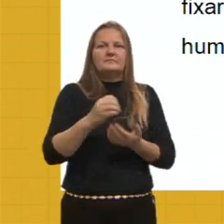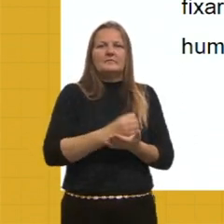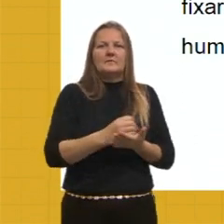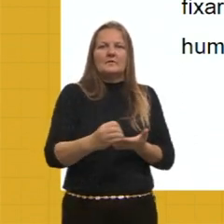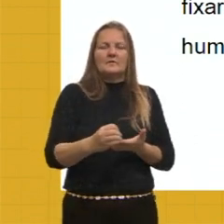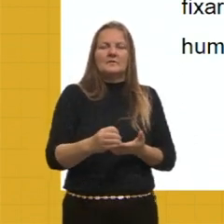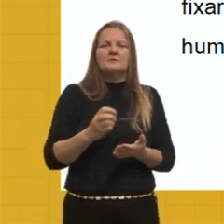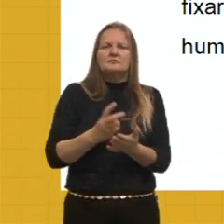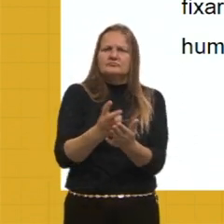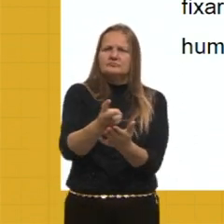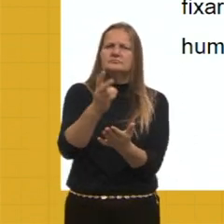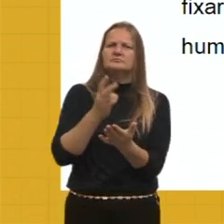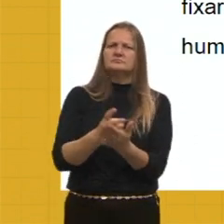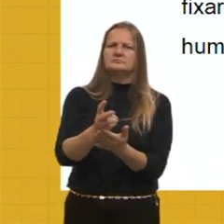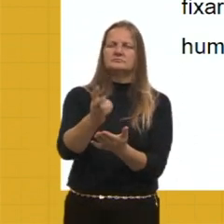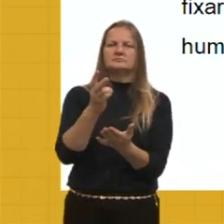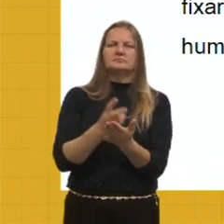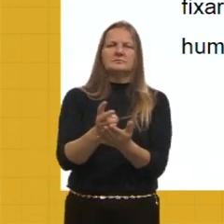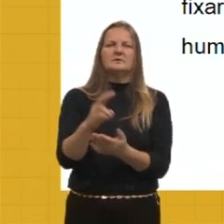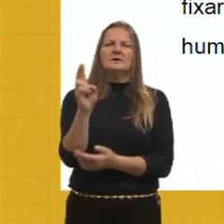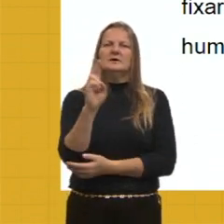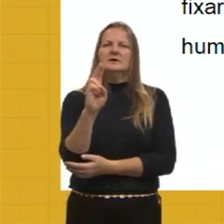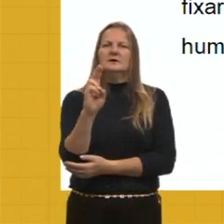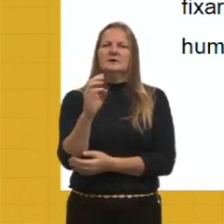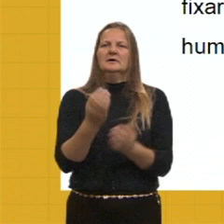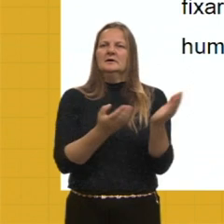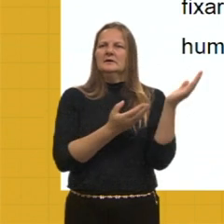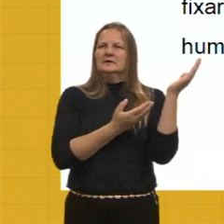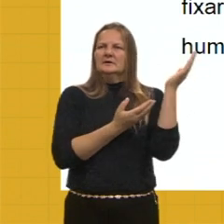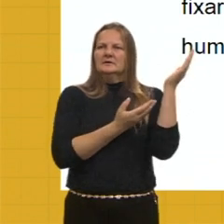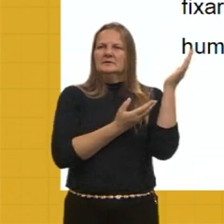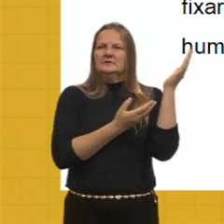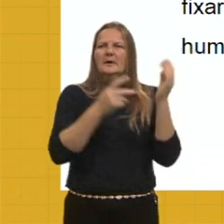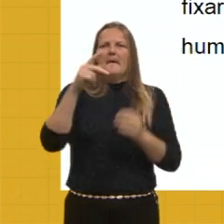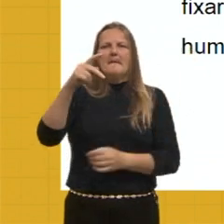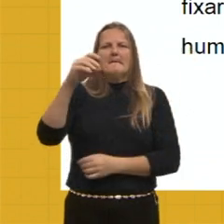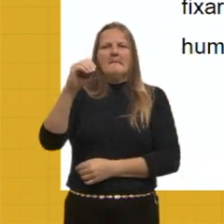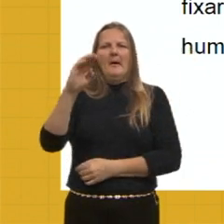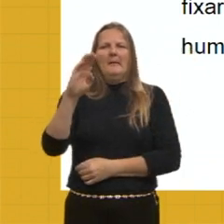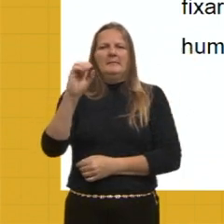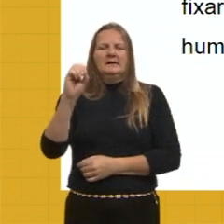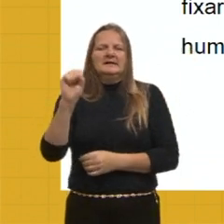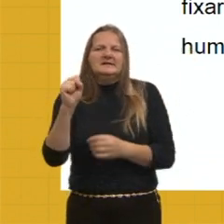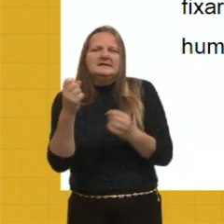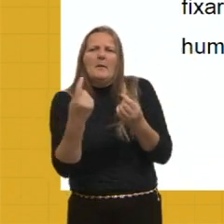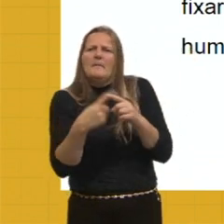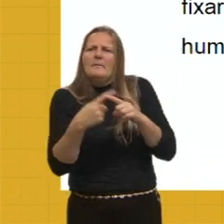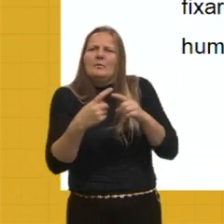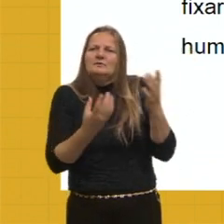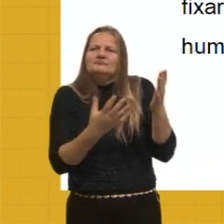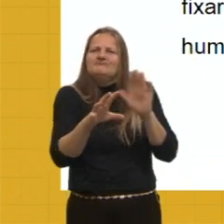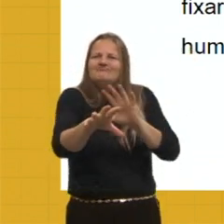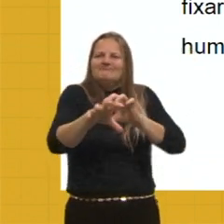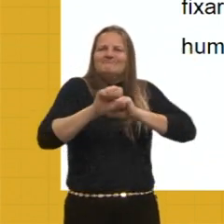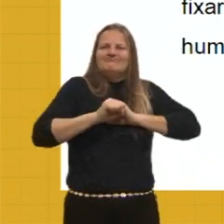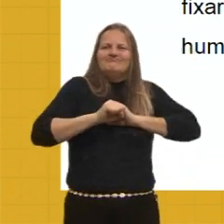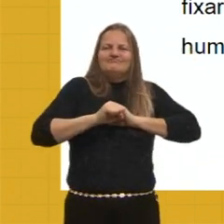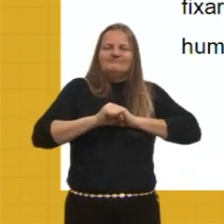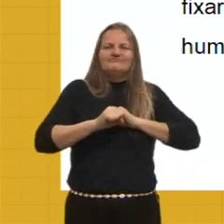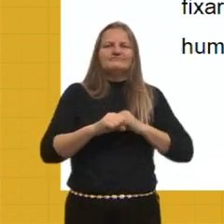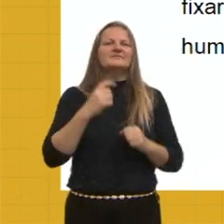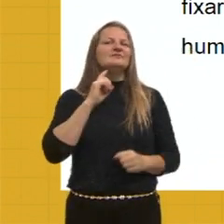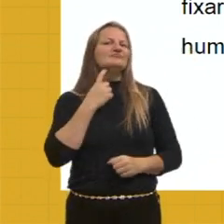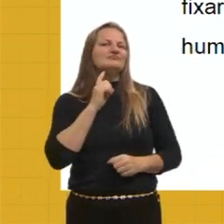persistentes que também são chamados de pops esses captadores de poluentes